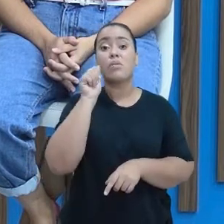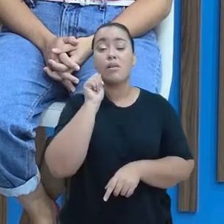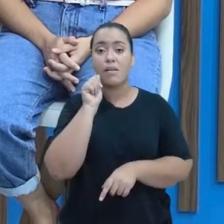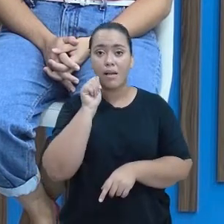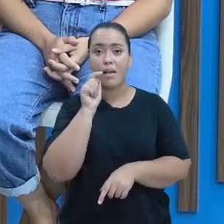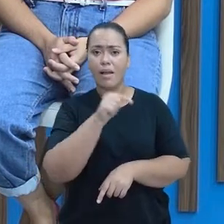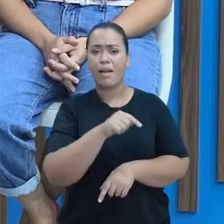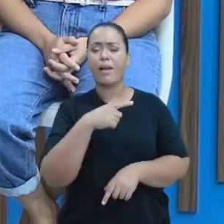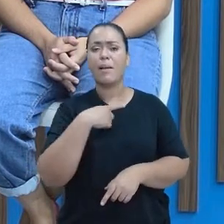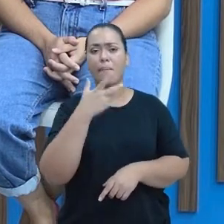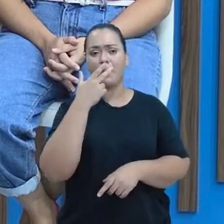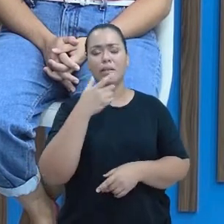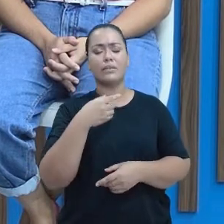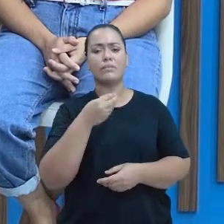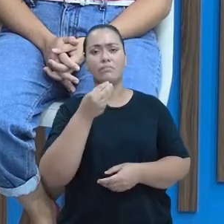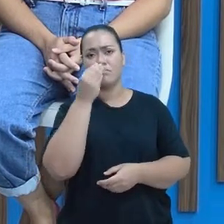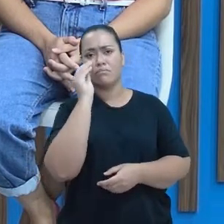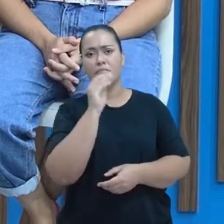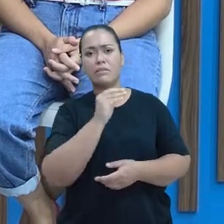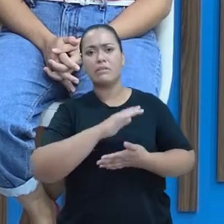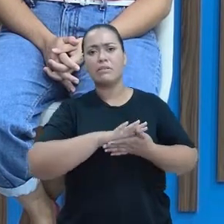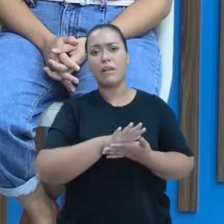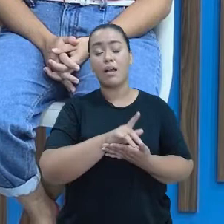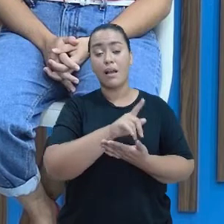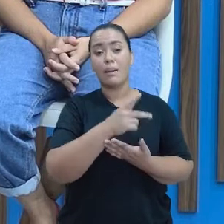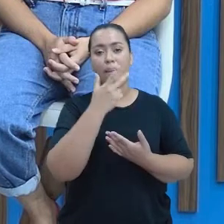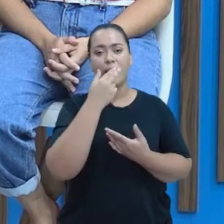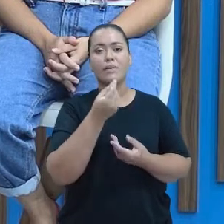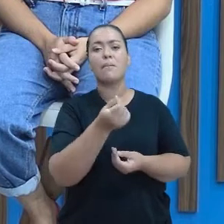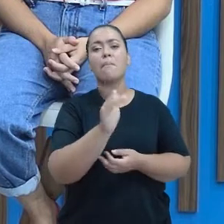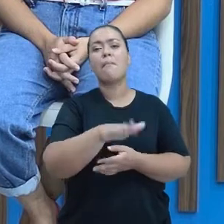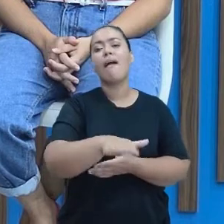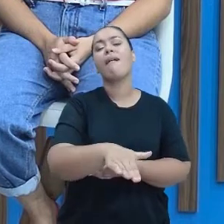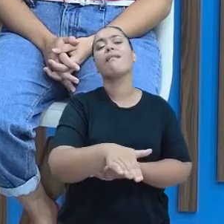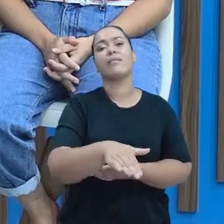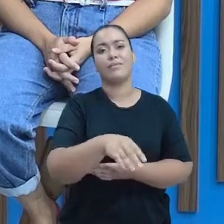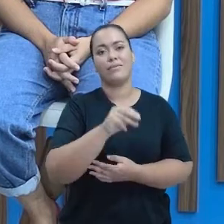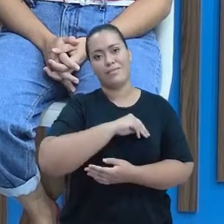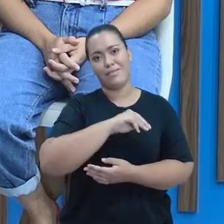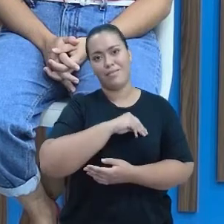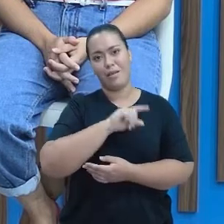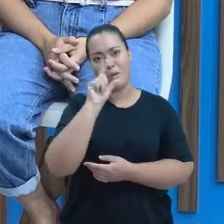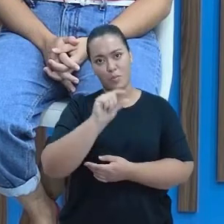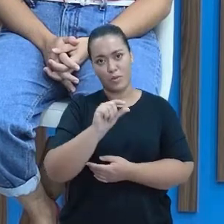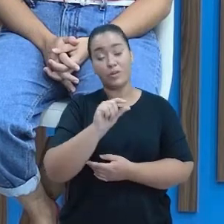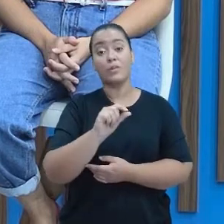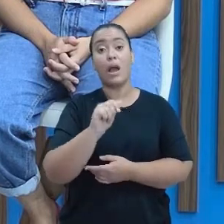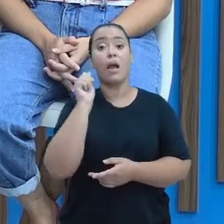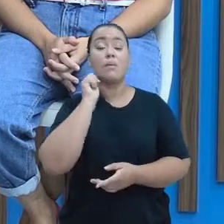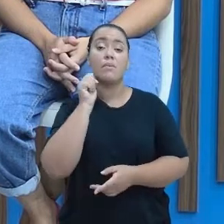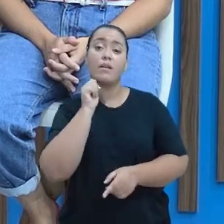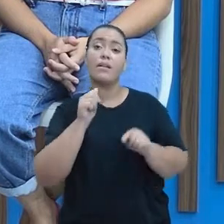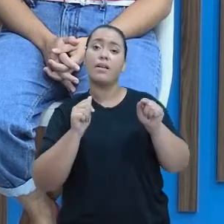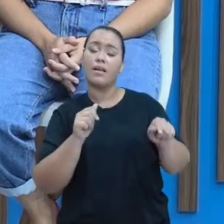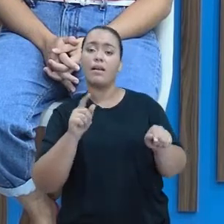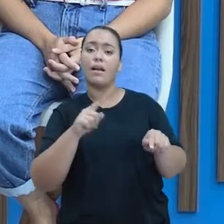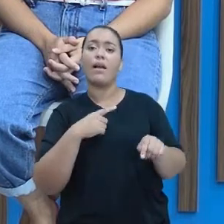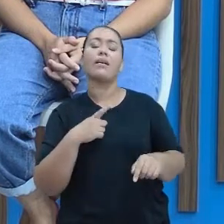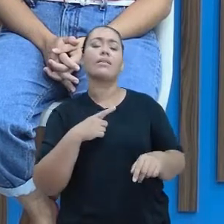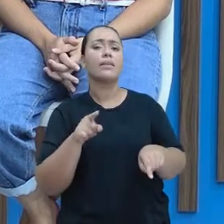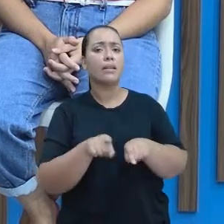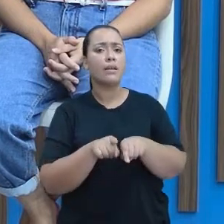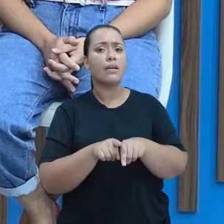que é tratada como a mão de obra barata. e que essas mulheres, elas são